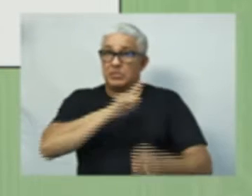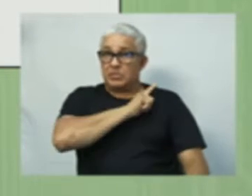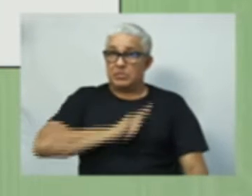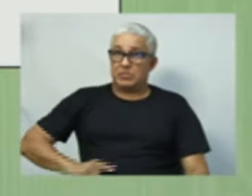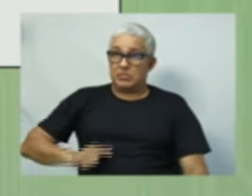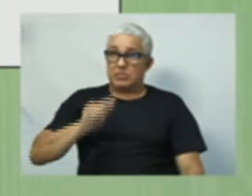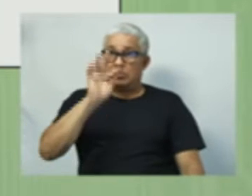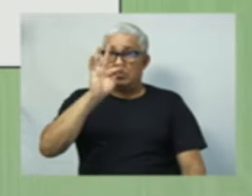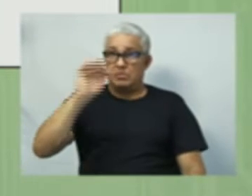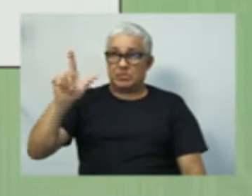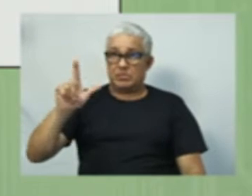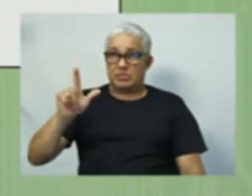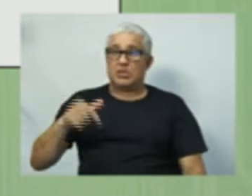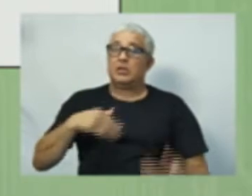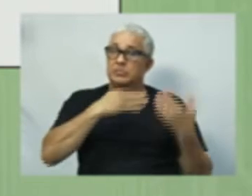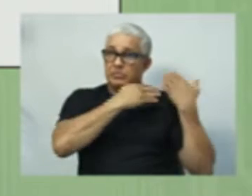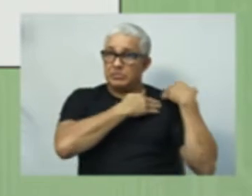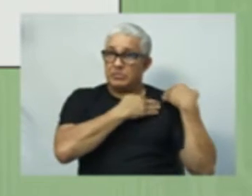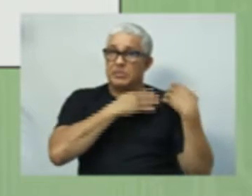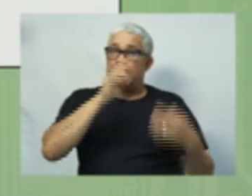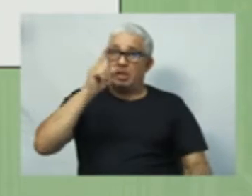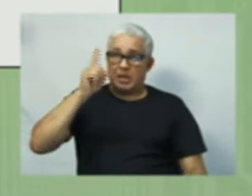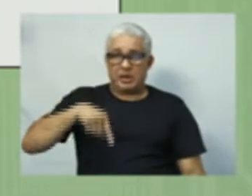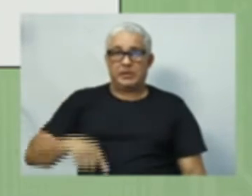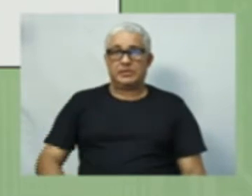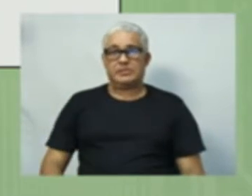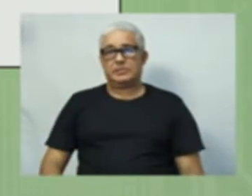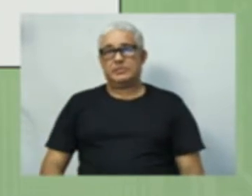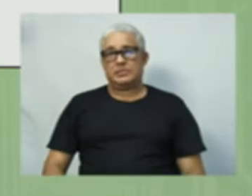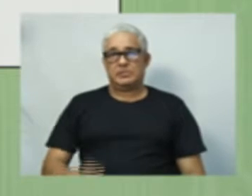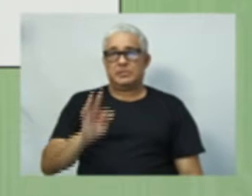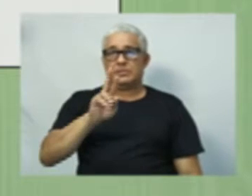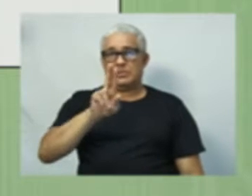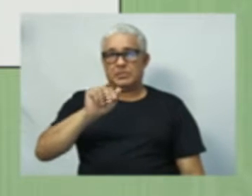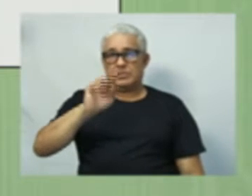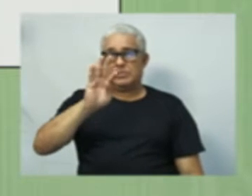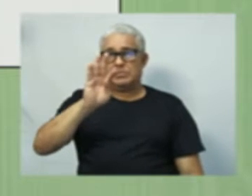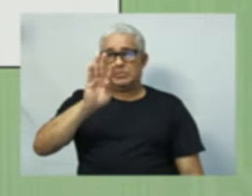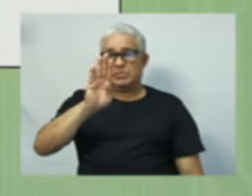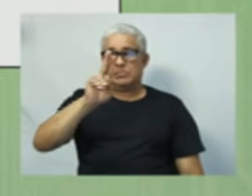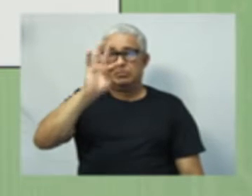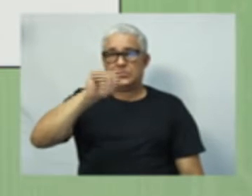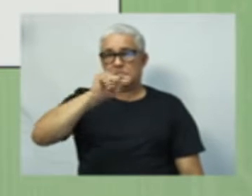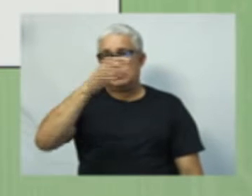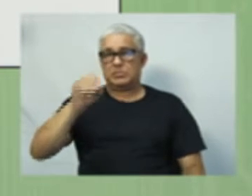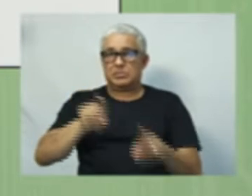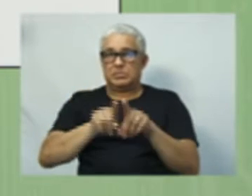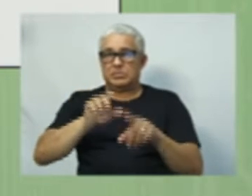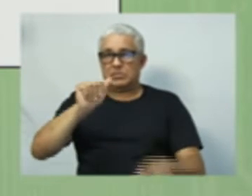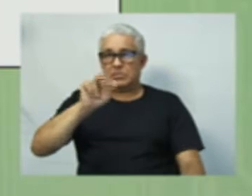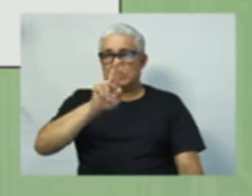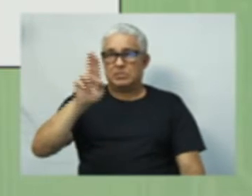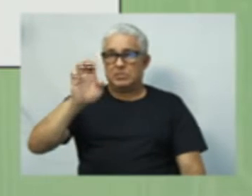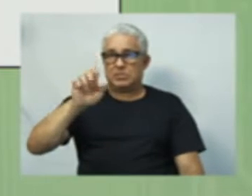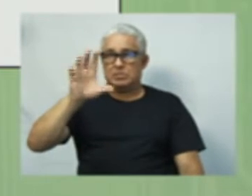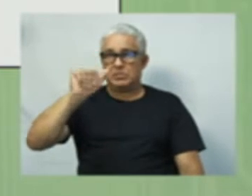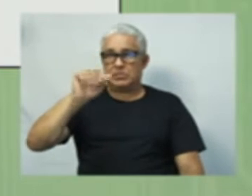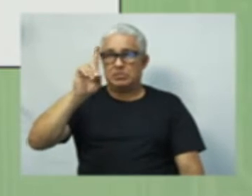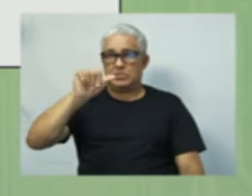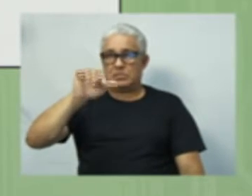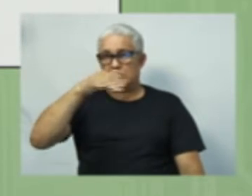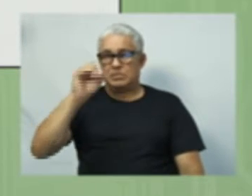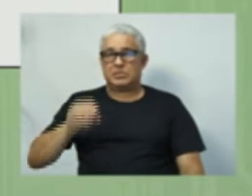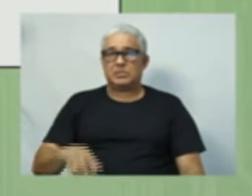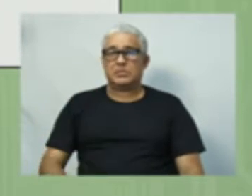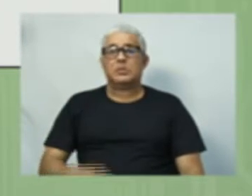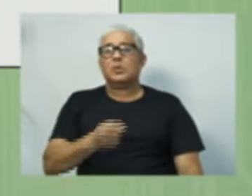governo federal é o responsável pela sua tributação, sua arrecadação, ok? E quais são as